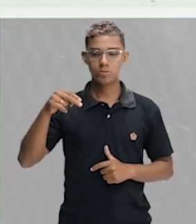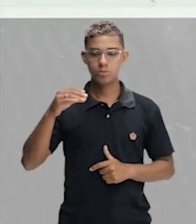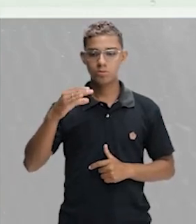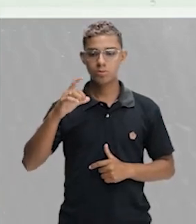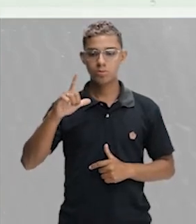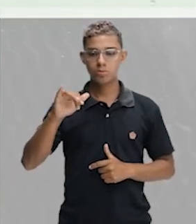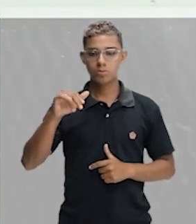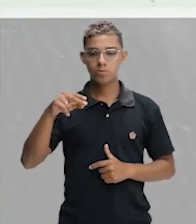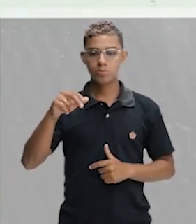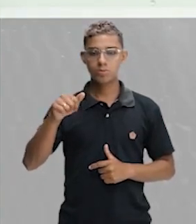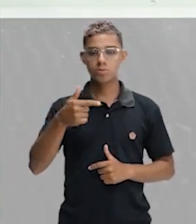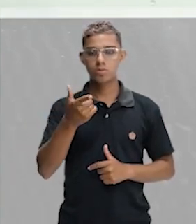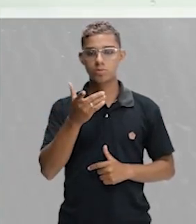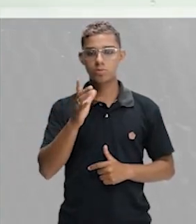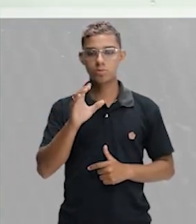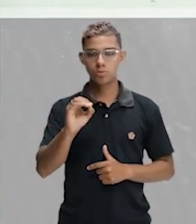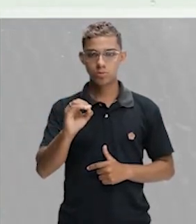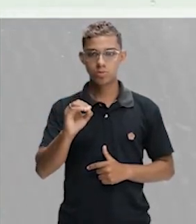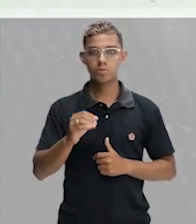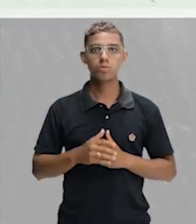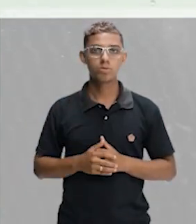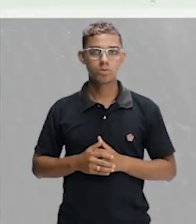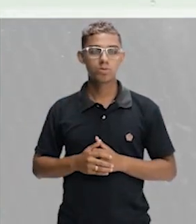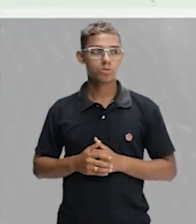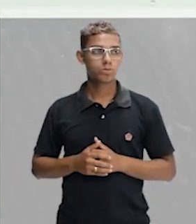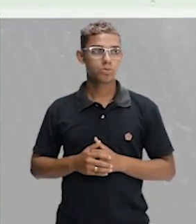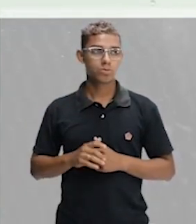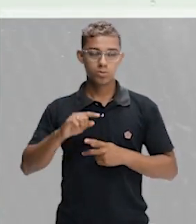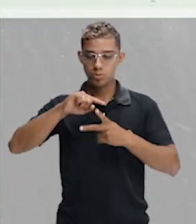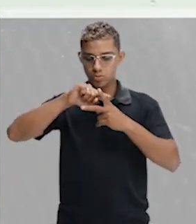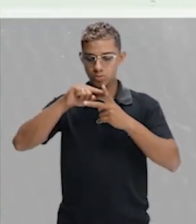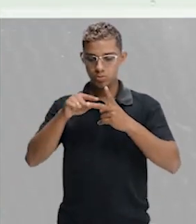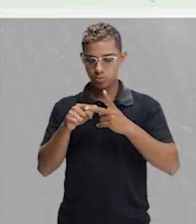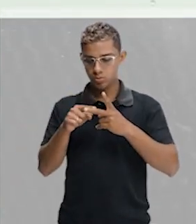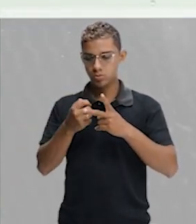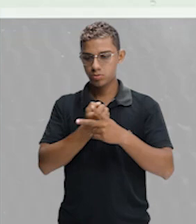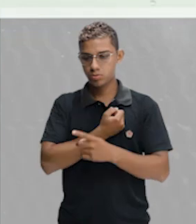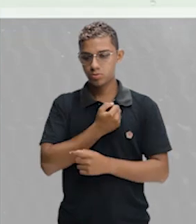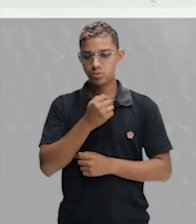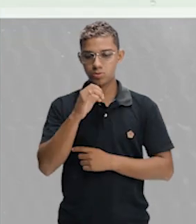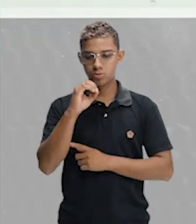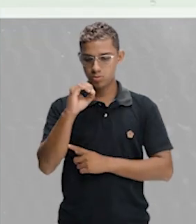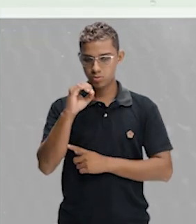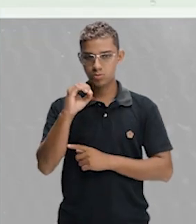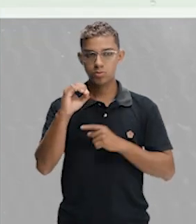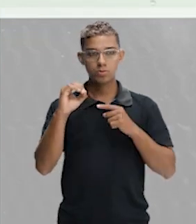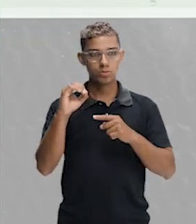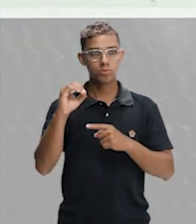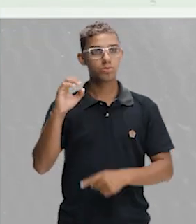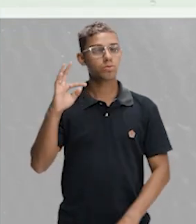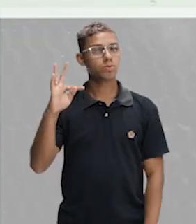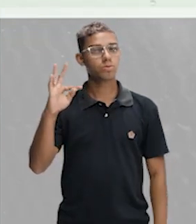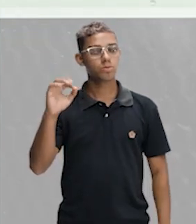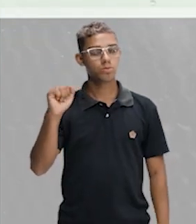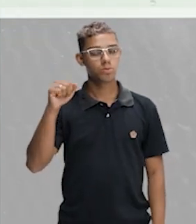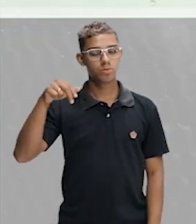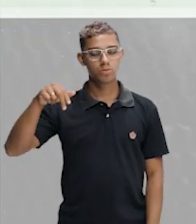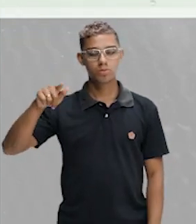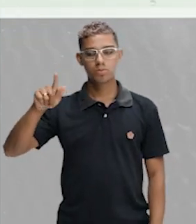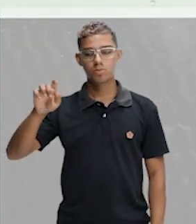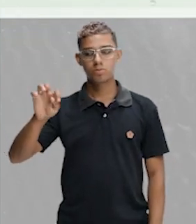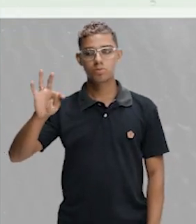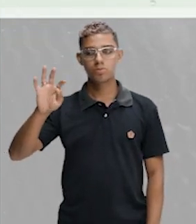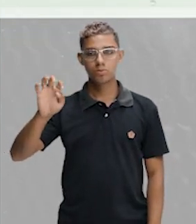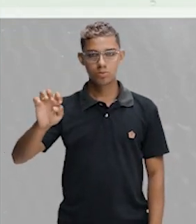é zero hora se esse ângulo Aqui é zero a tangente desse ângulo aqui